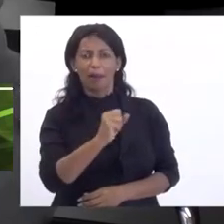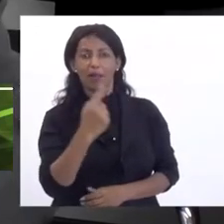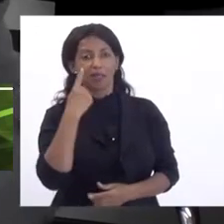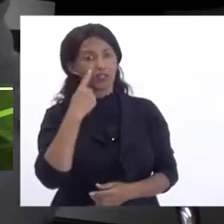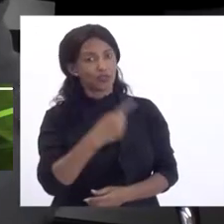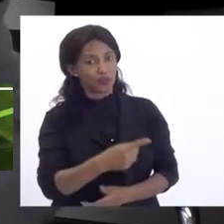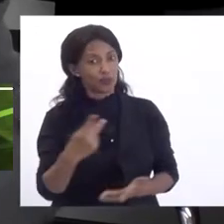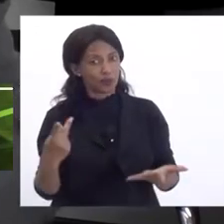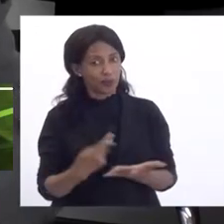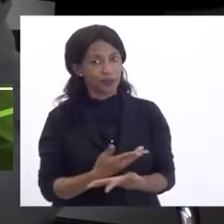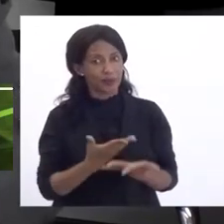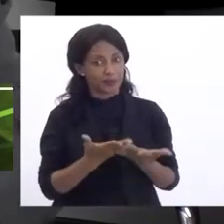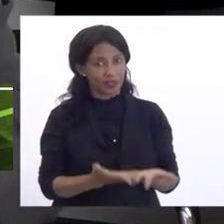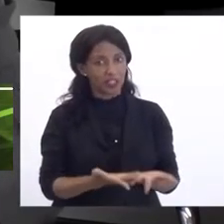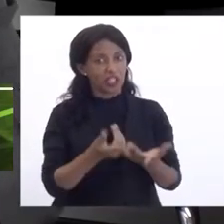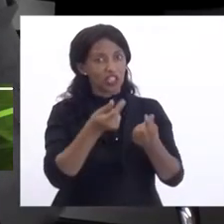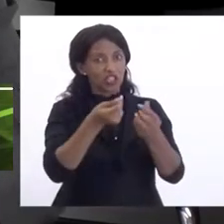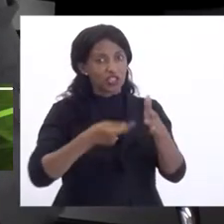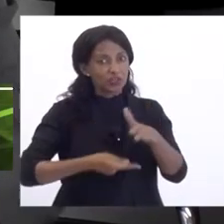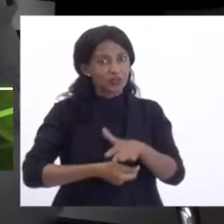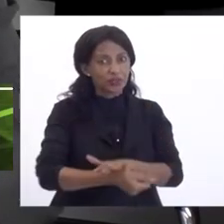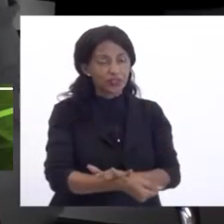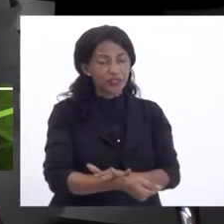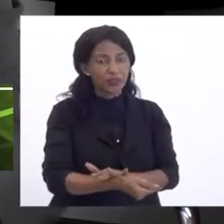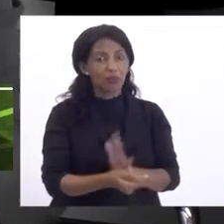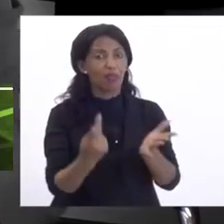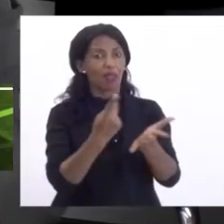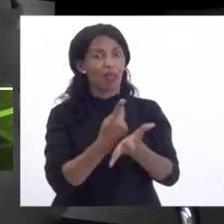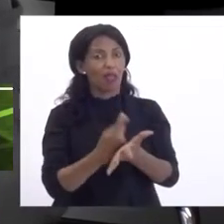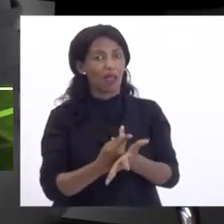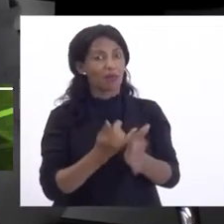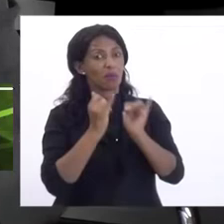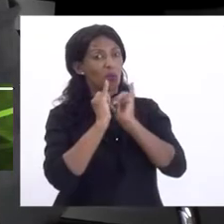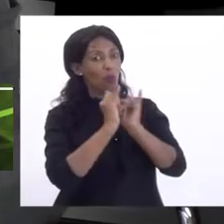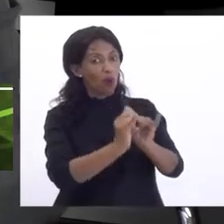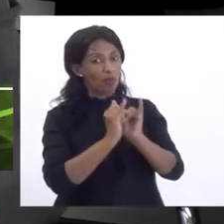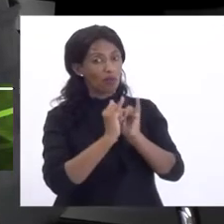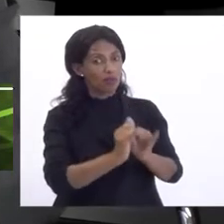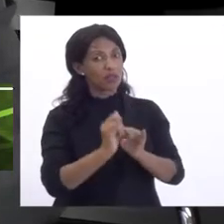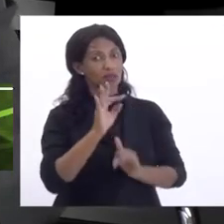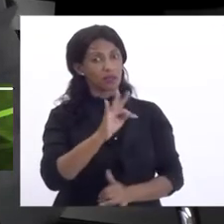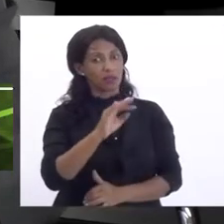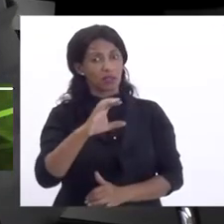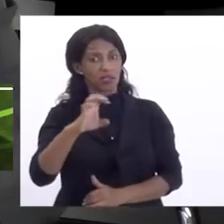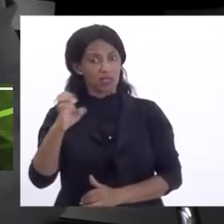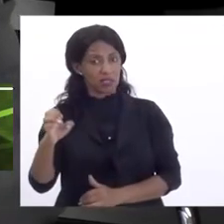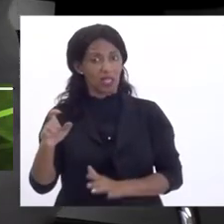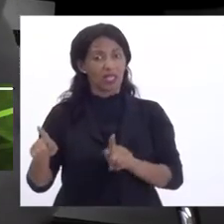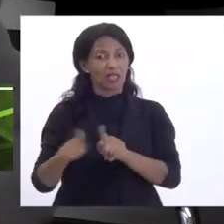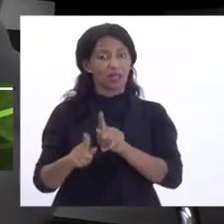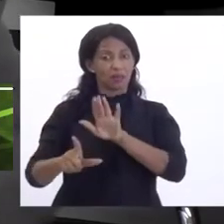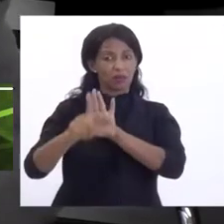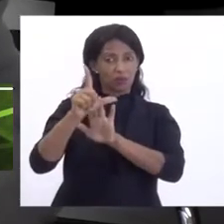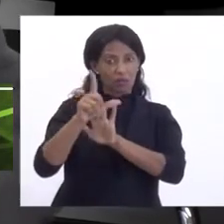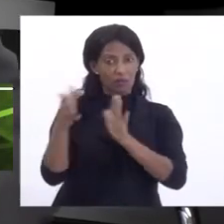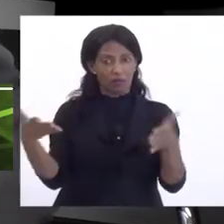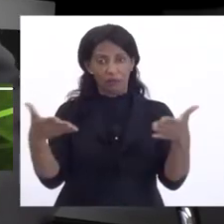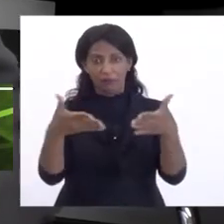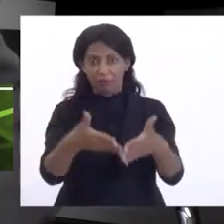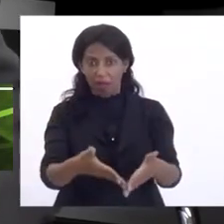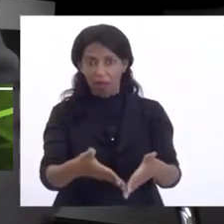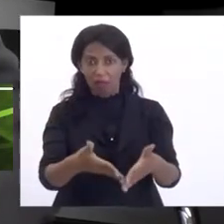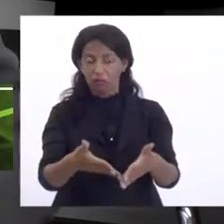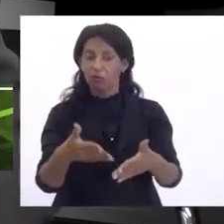deu. Dinheiro mal investido, mesmo com avisos do Tribunal de Contas do Estado e do Legislativo. Fatos esses